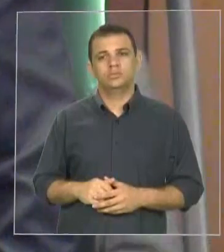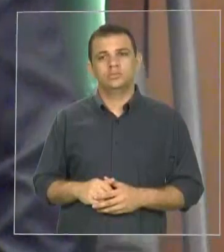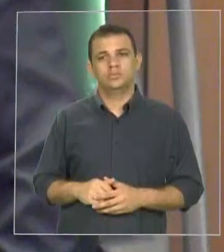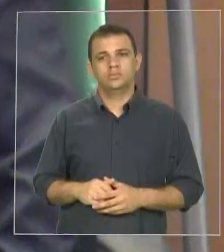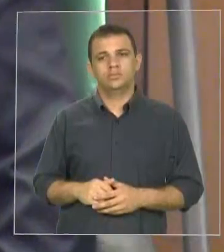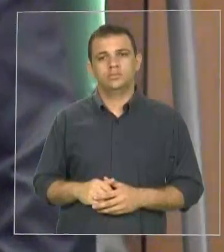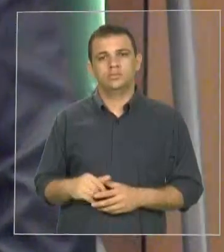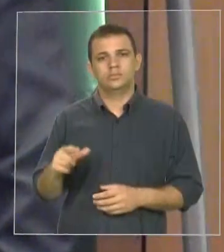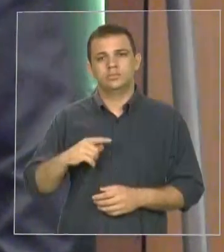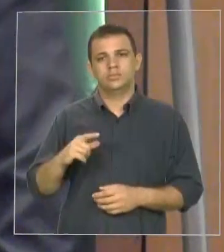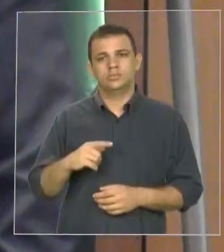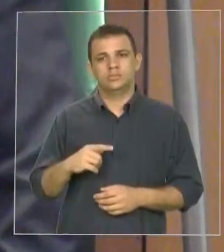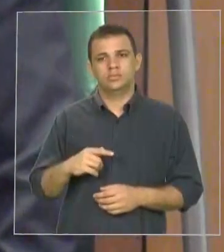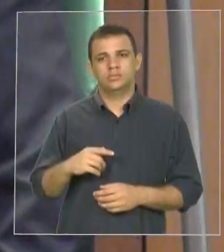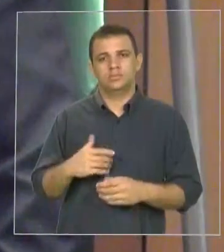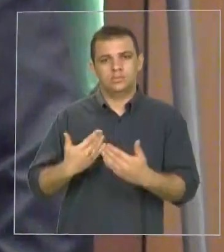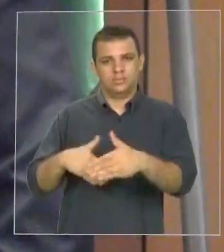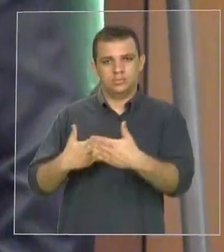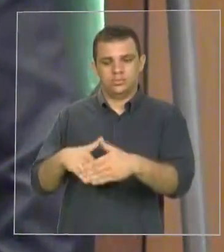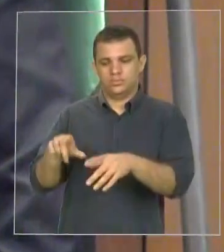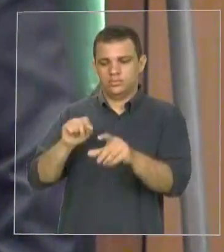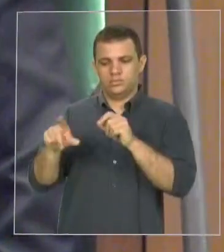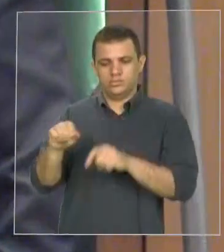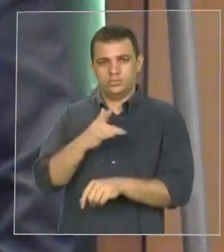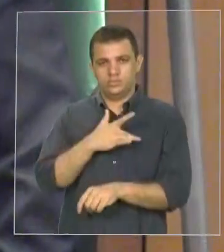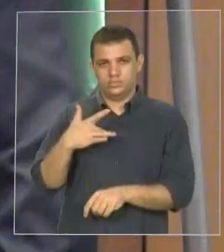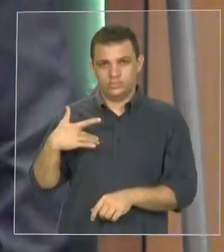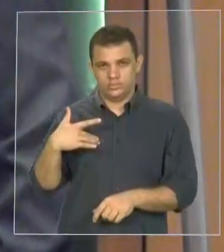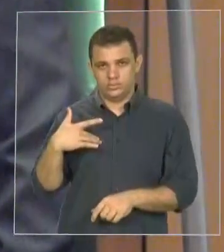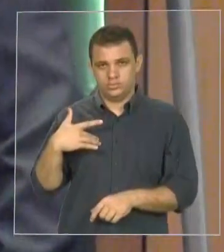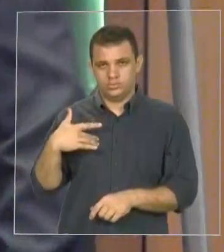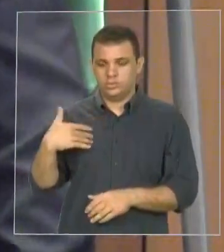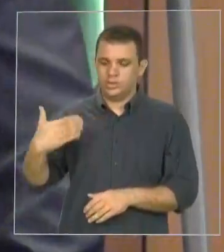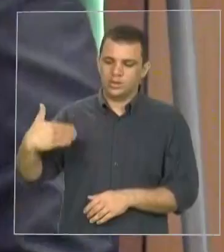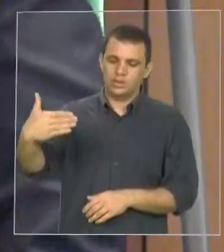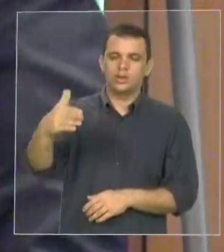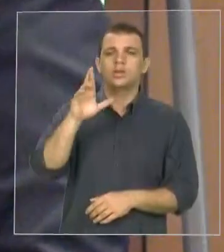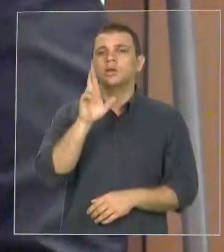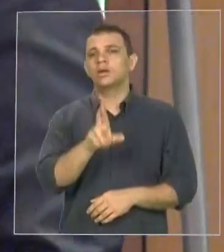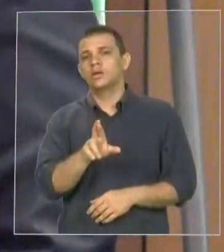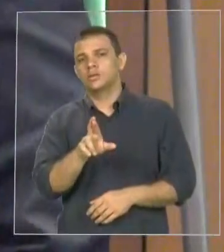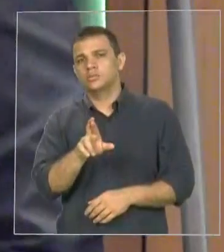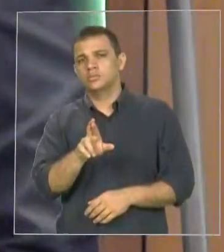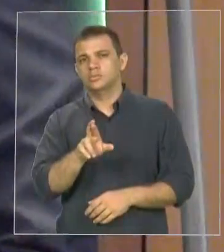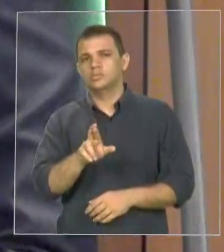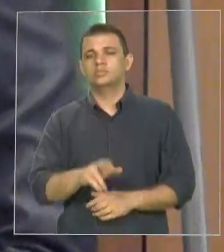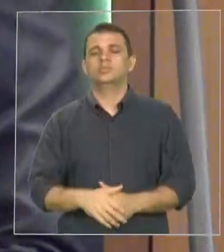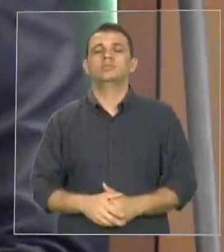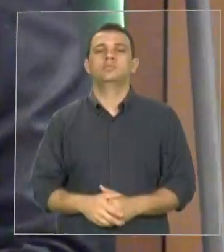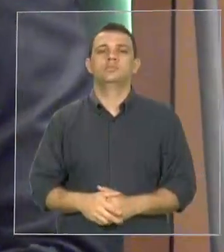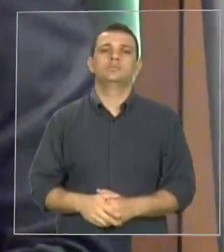da saúde, que resultou